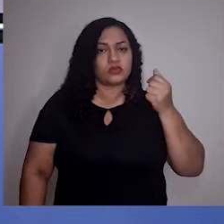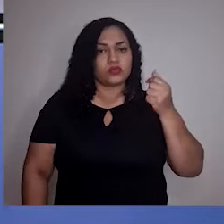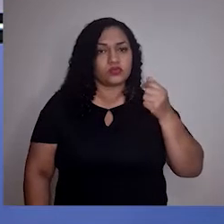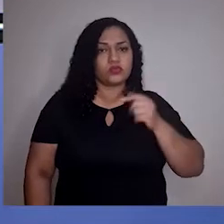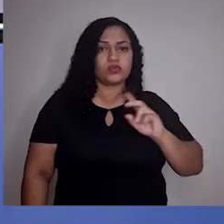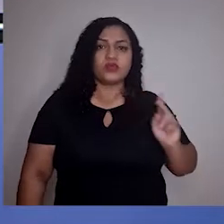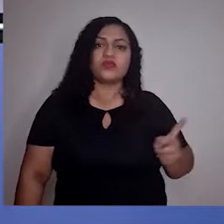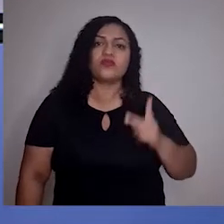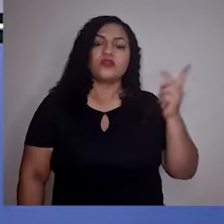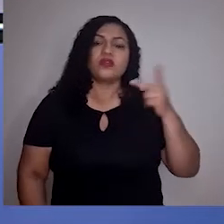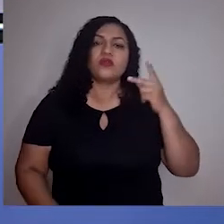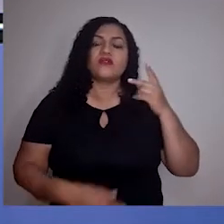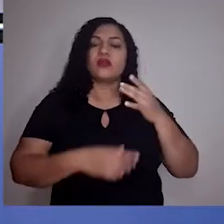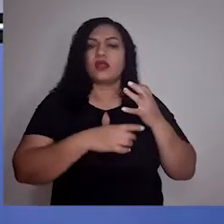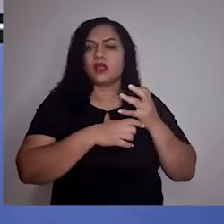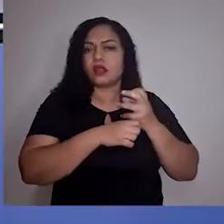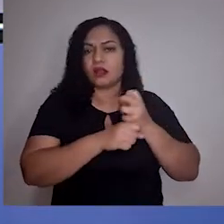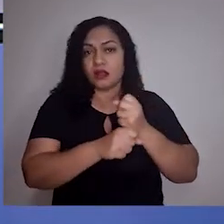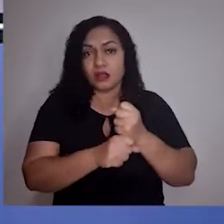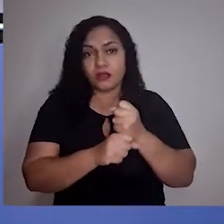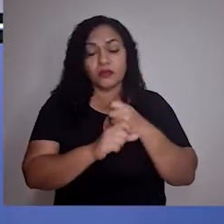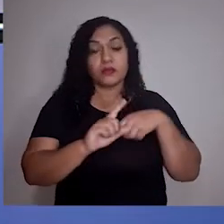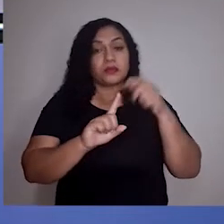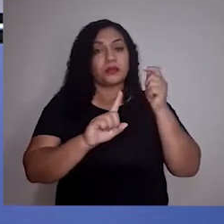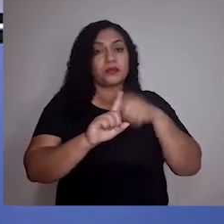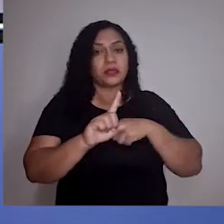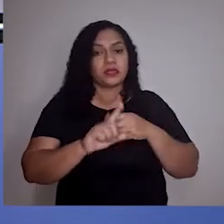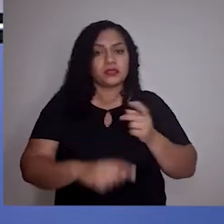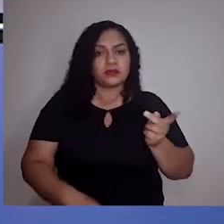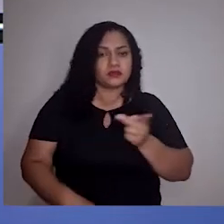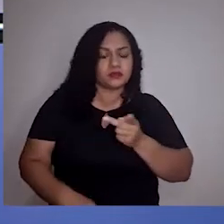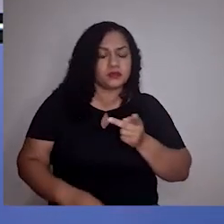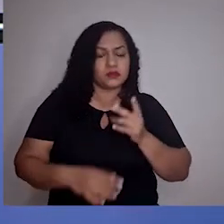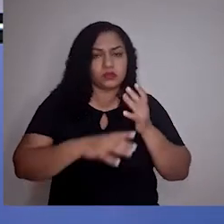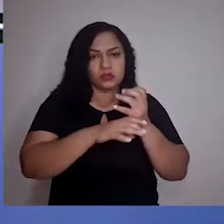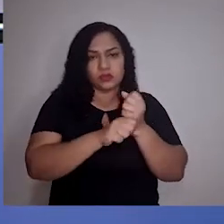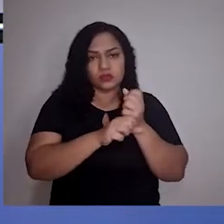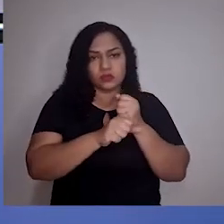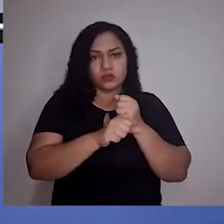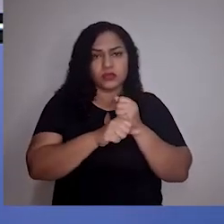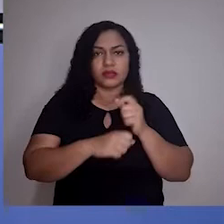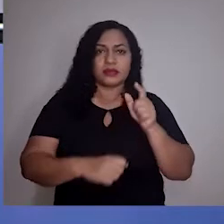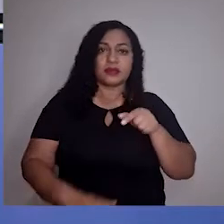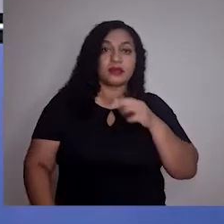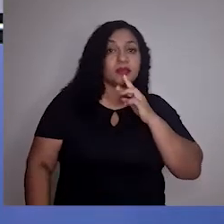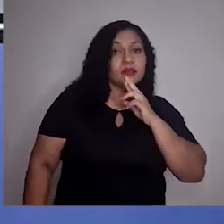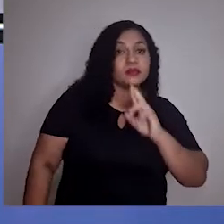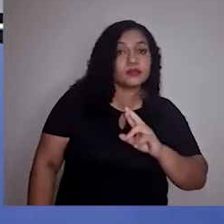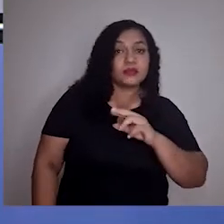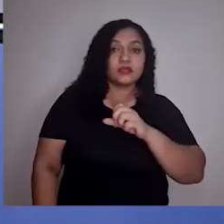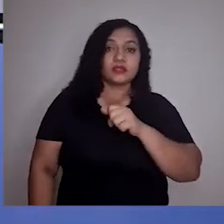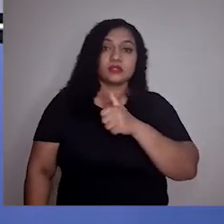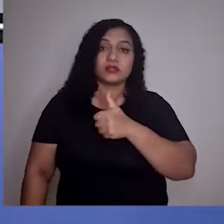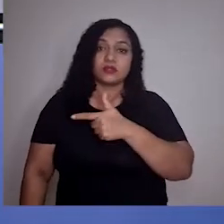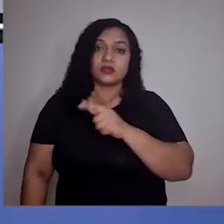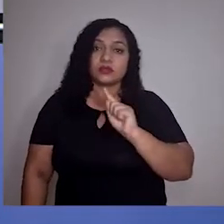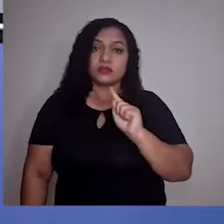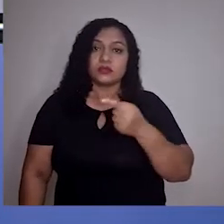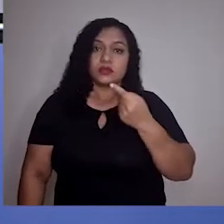será 11.000 mais 1.100, que dá 12.100. Gente, no terceiro